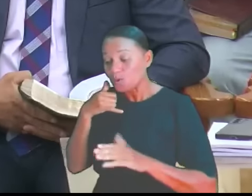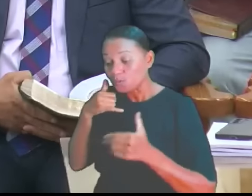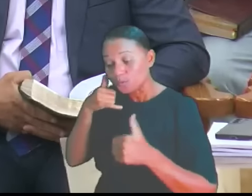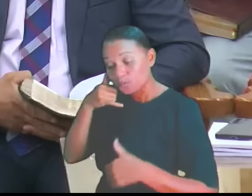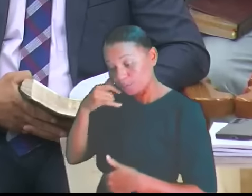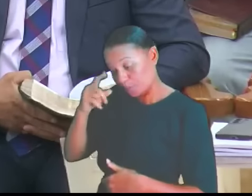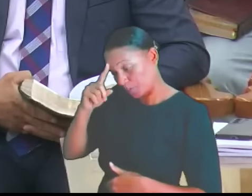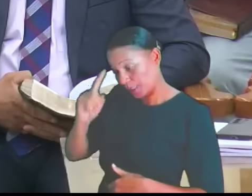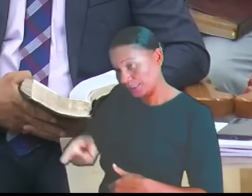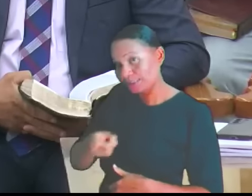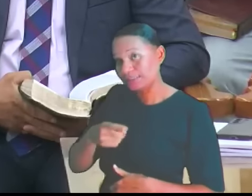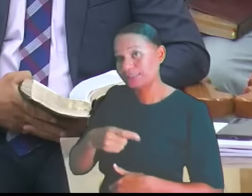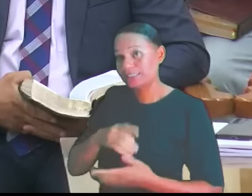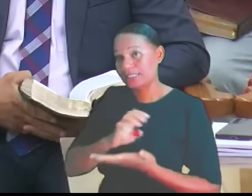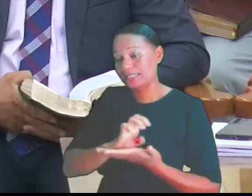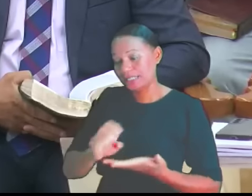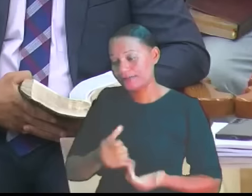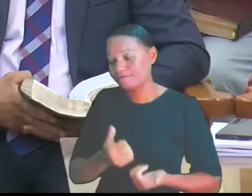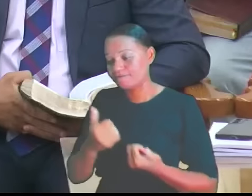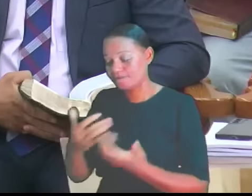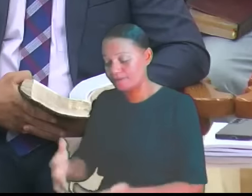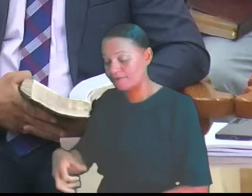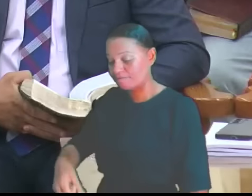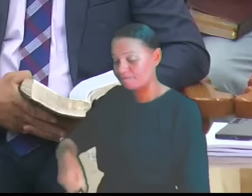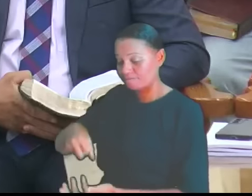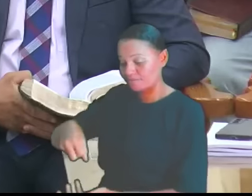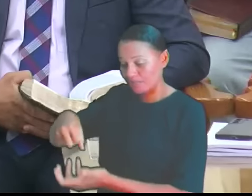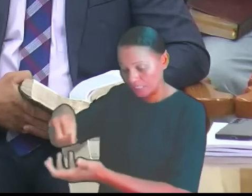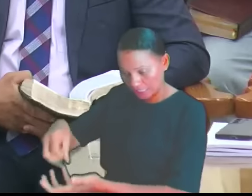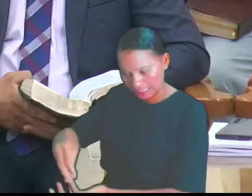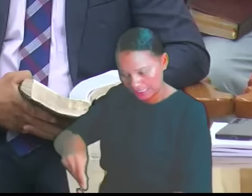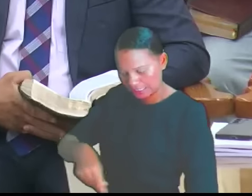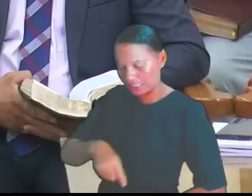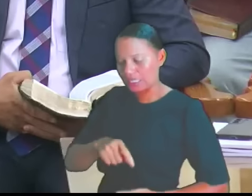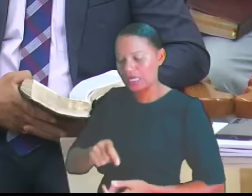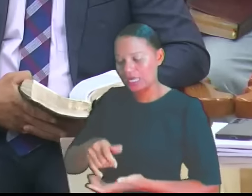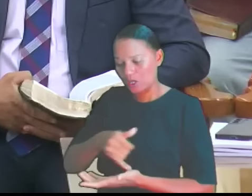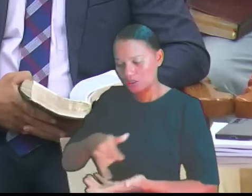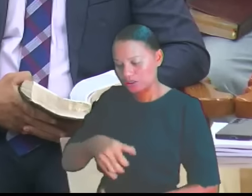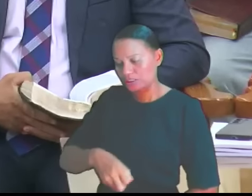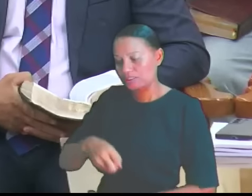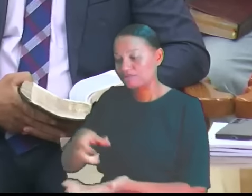Ele não vai levar um saco de farinha nem uma botija de azeite. Ele vai comer da sua farinha e do seu azeite.